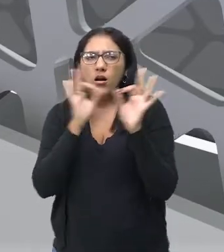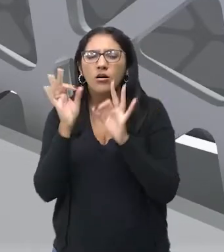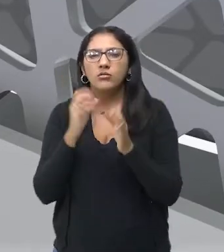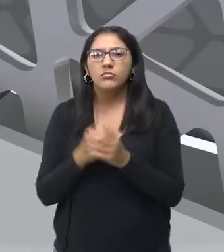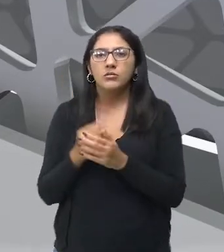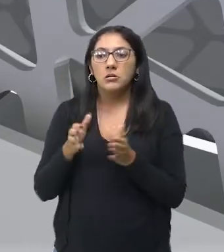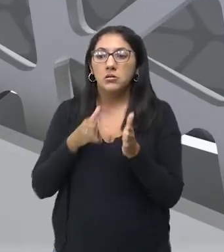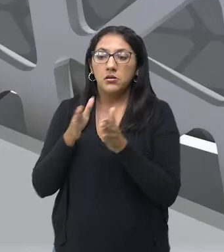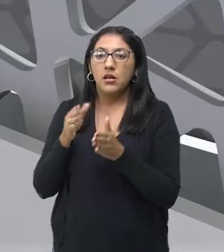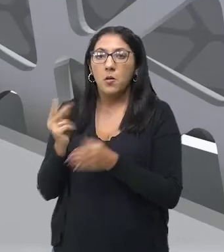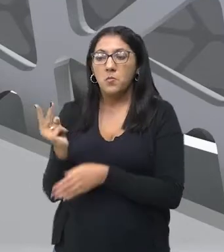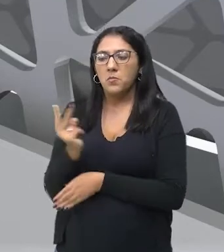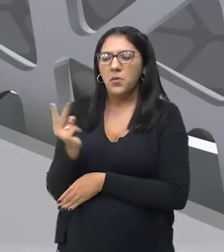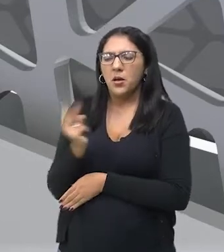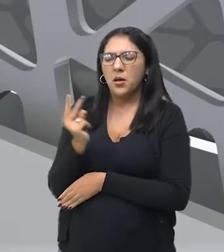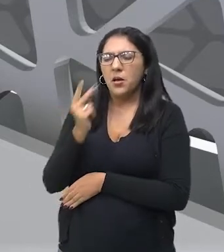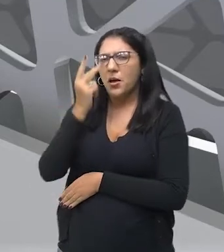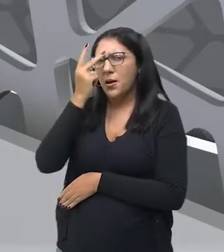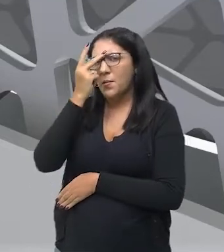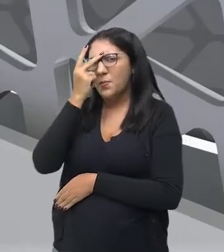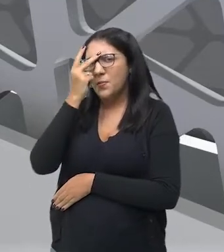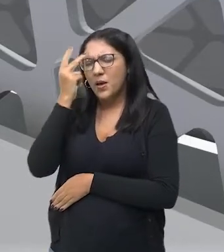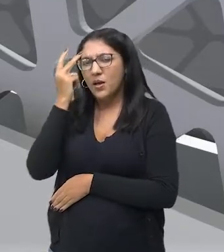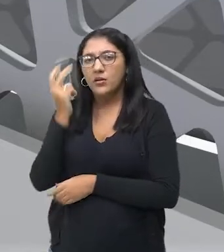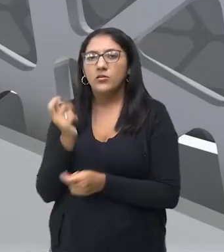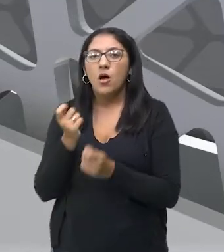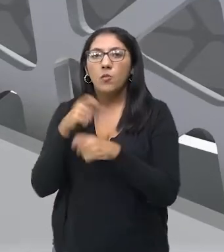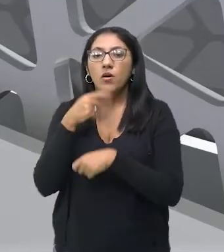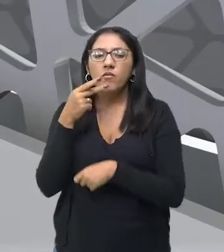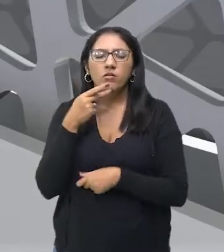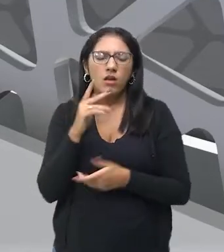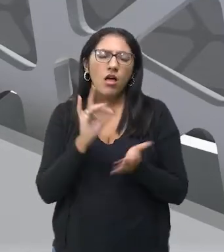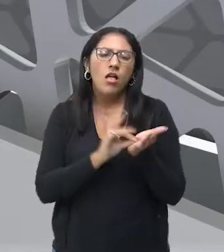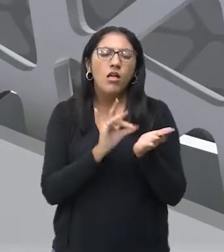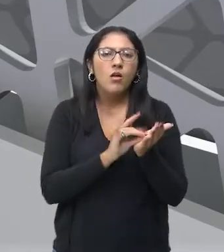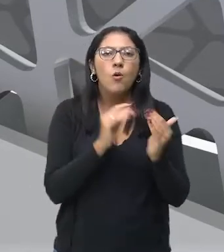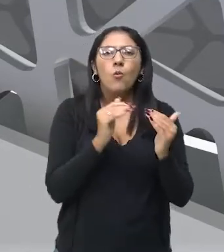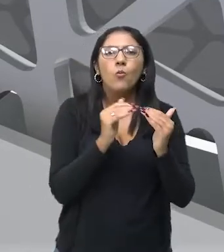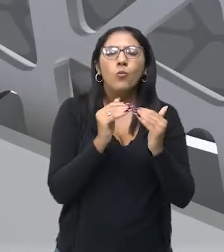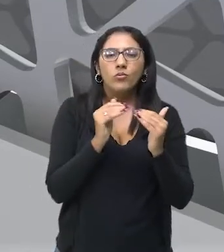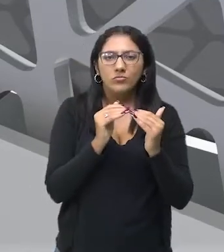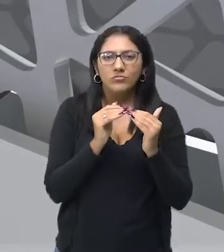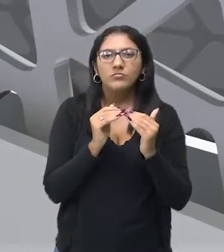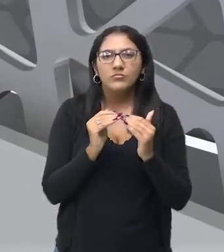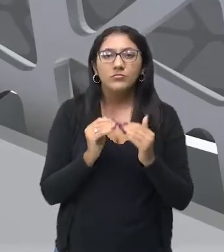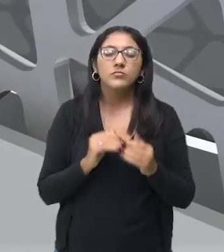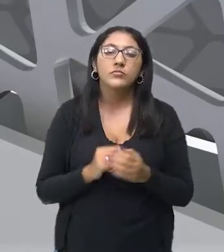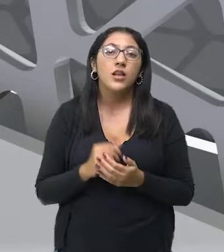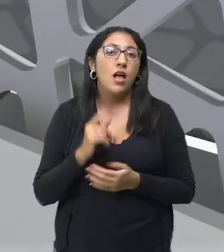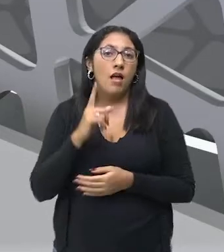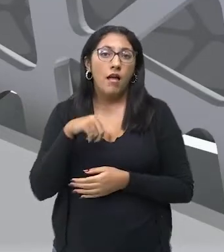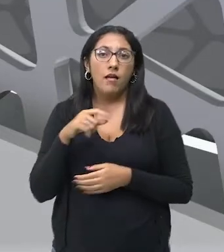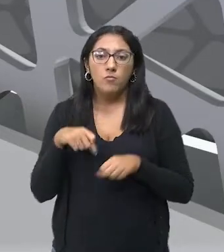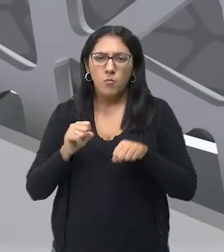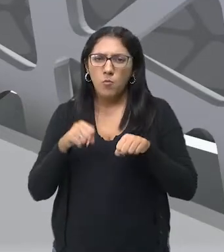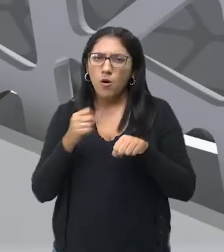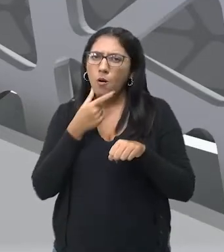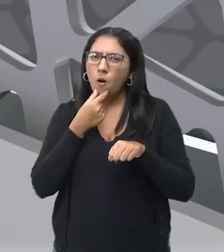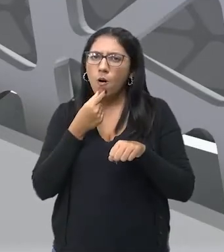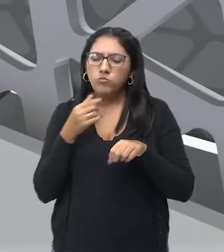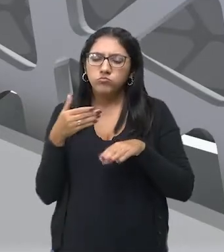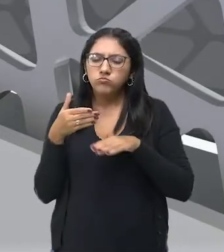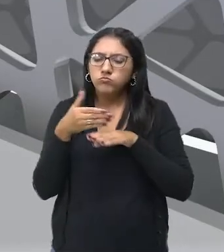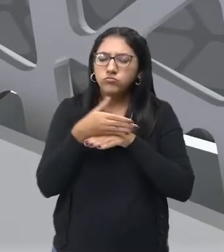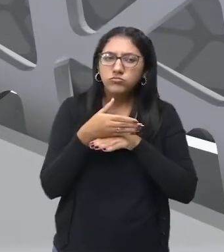outras pessoas ali, no caso a frentista, por exemplo, poderia comprovar? Ora, é o fato de que o motociclista chega